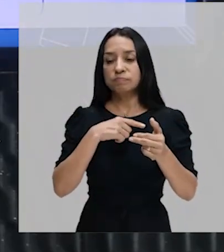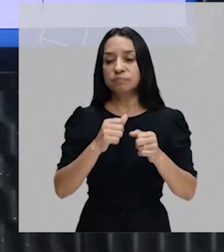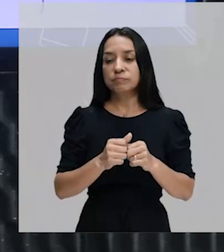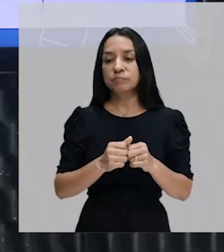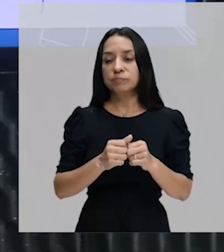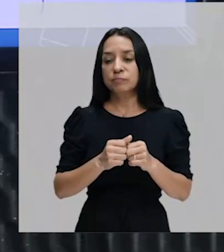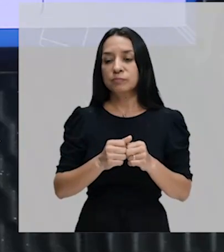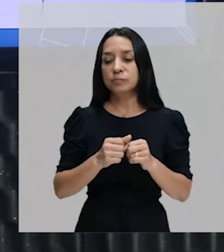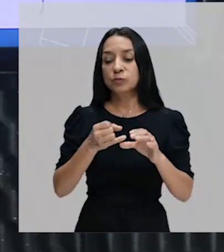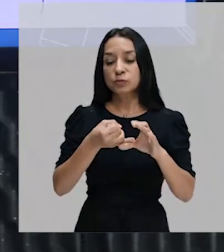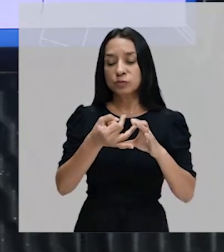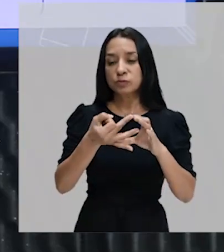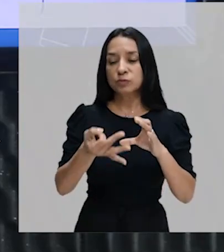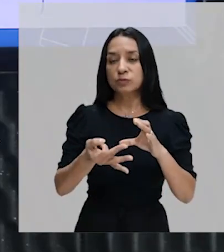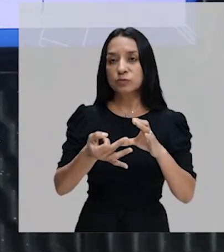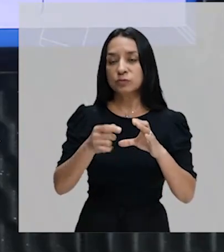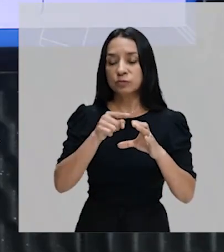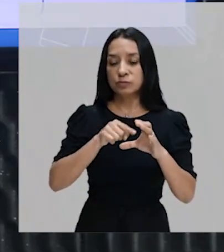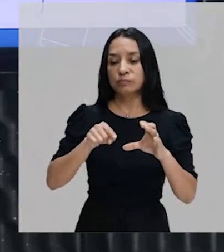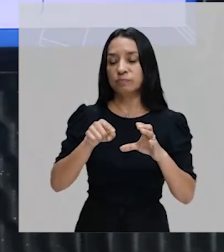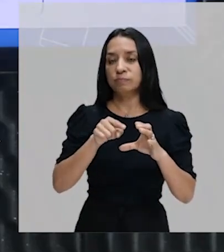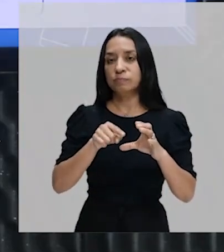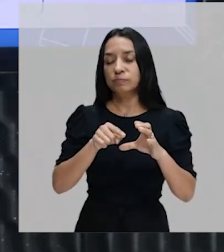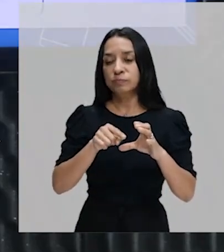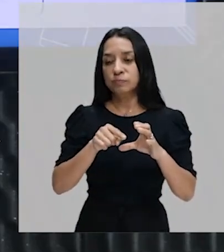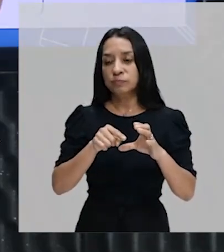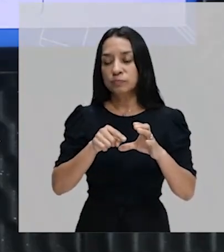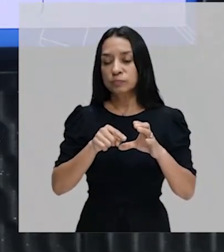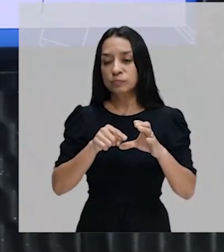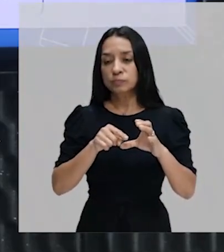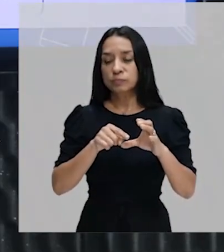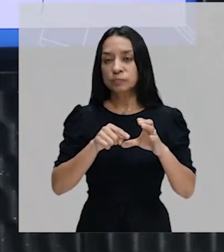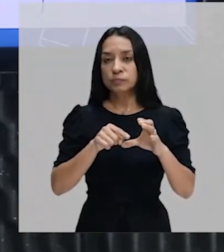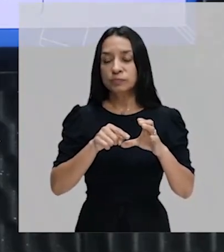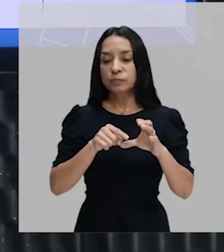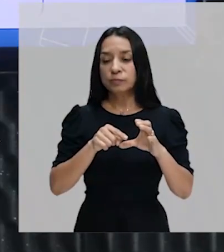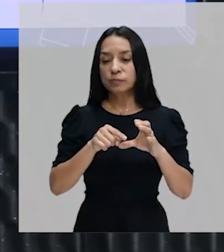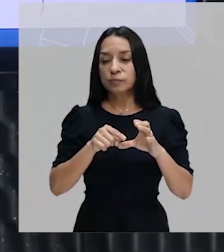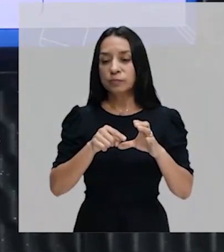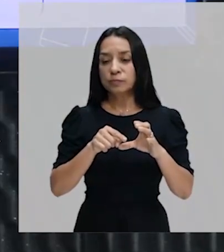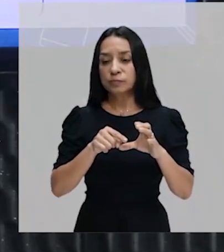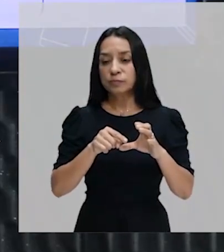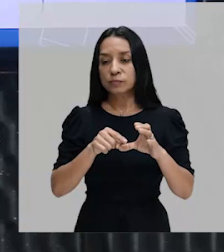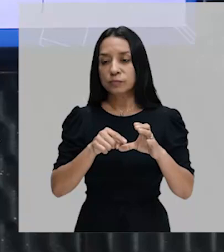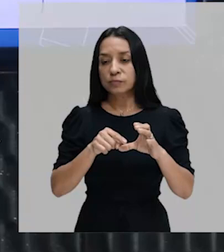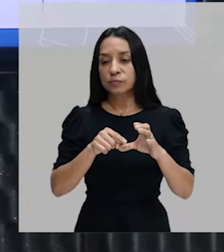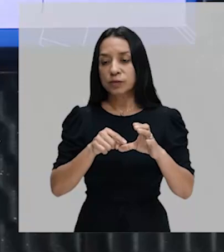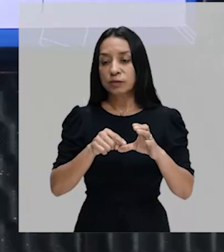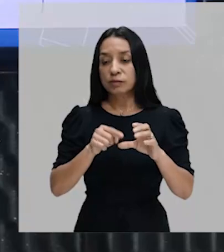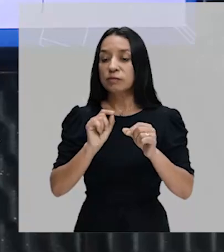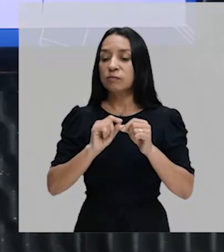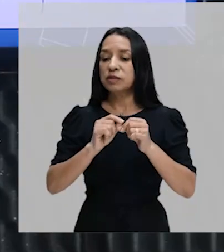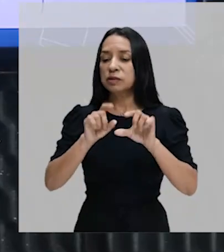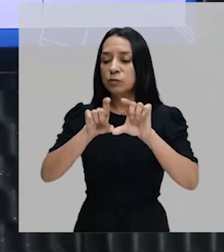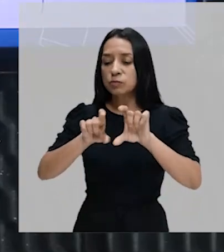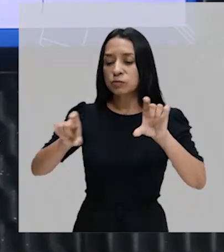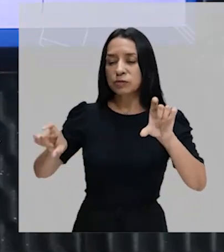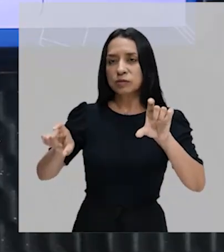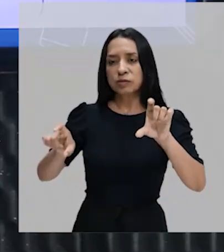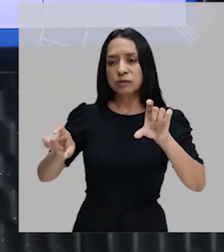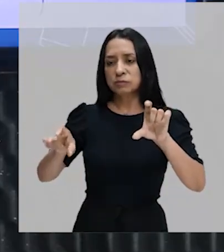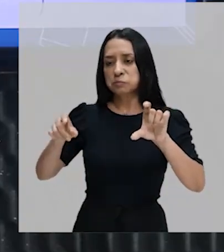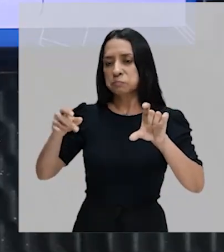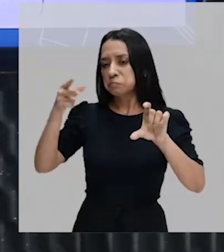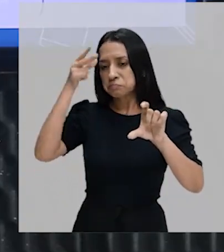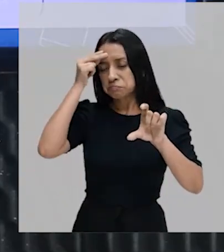no conjunto das partes formado do conjunto dado, enfim, tá? Que eu estou elaborando de cabeça. Então, se ele te